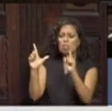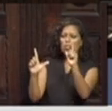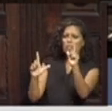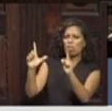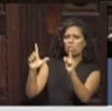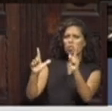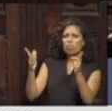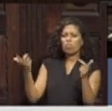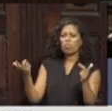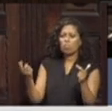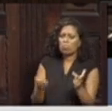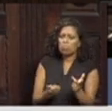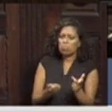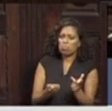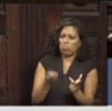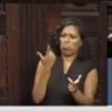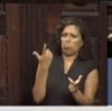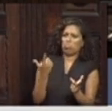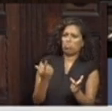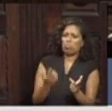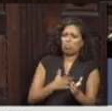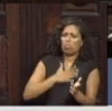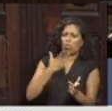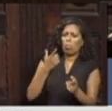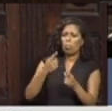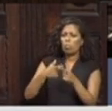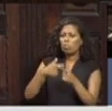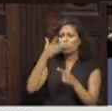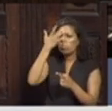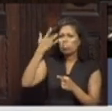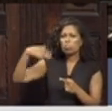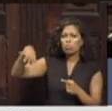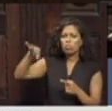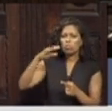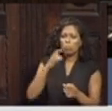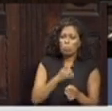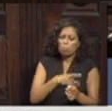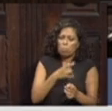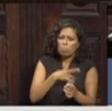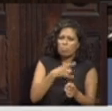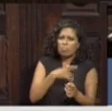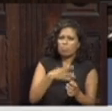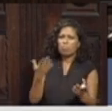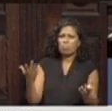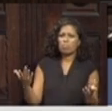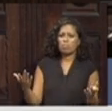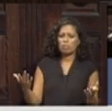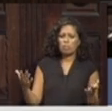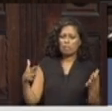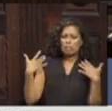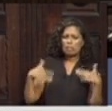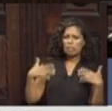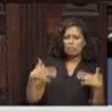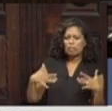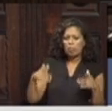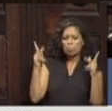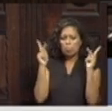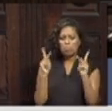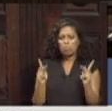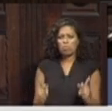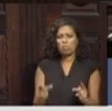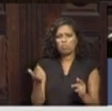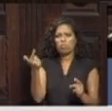Mar, as ilhas, o conteúdo histórico e cultural tão tradicional de Angra